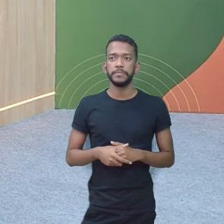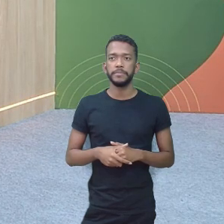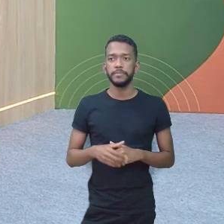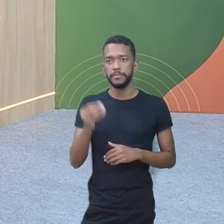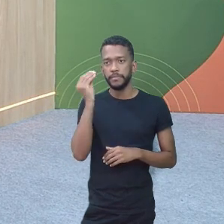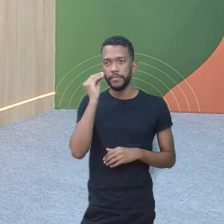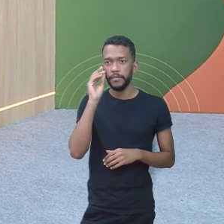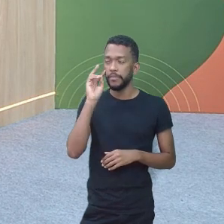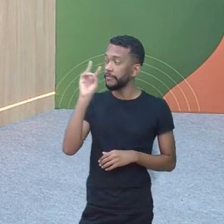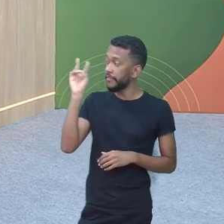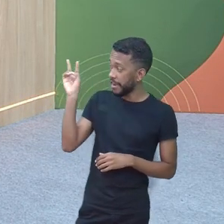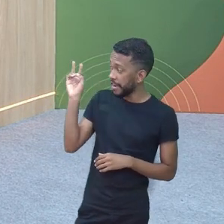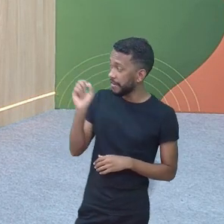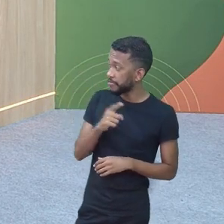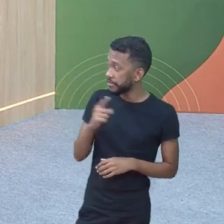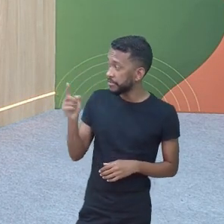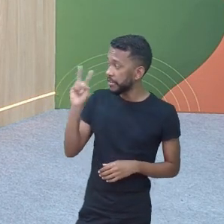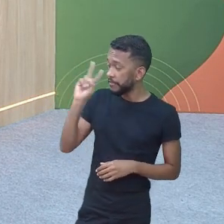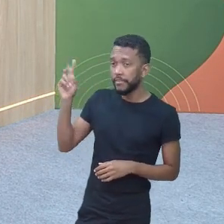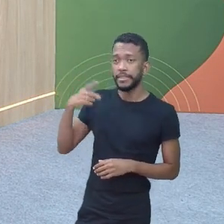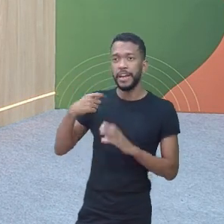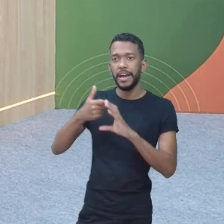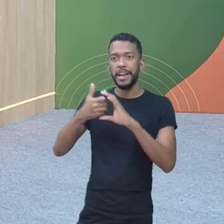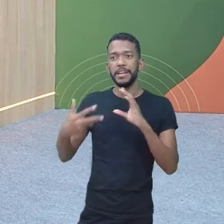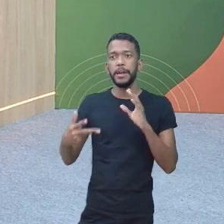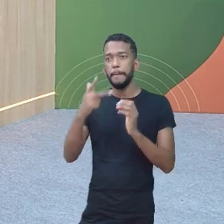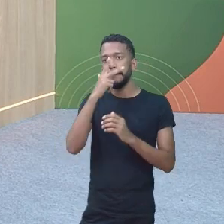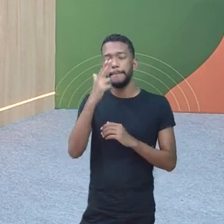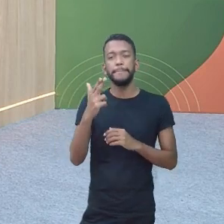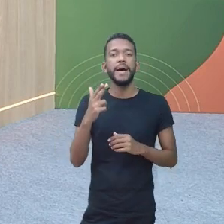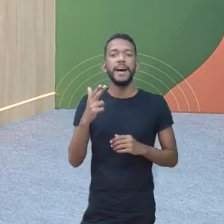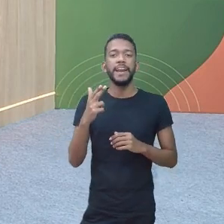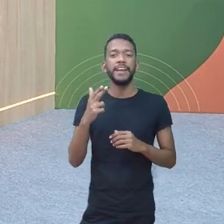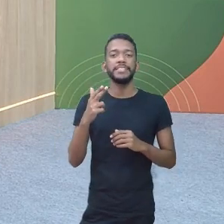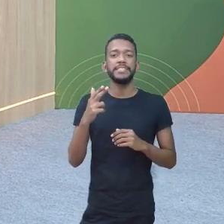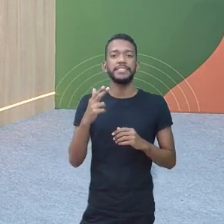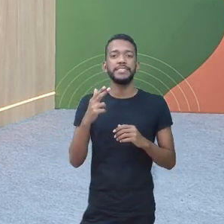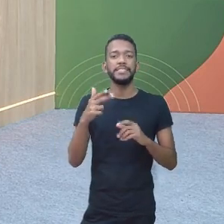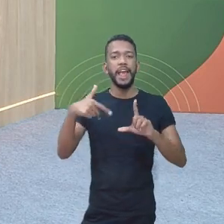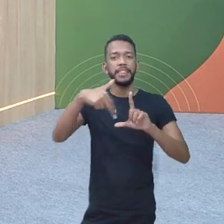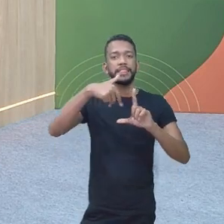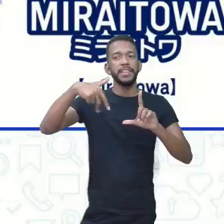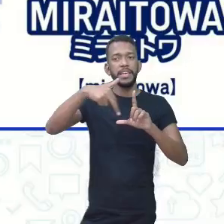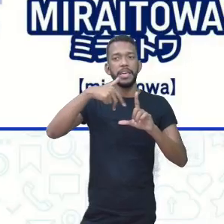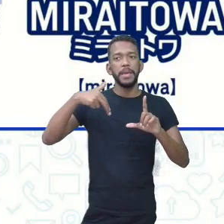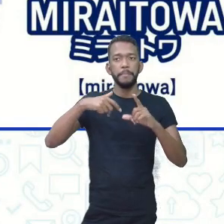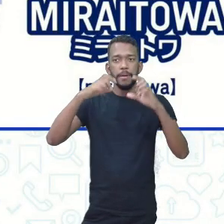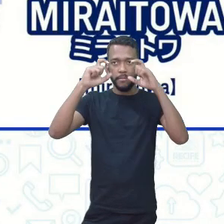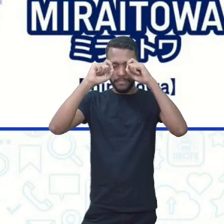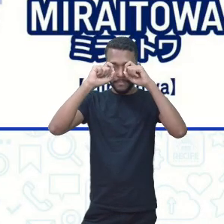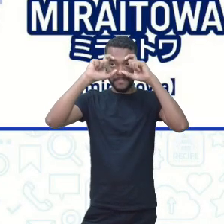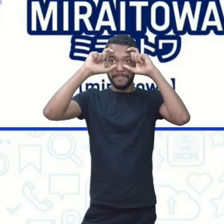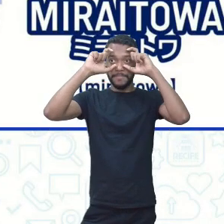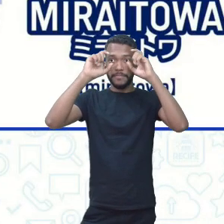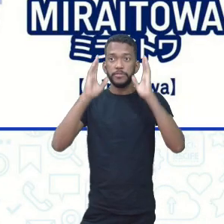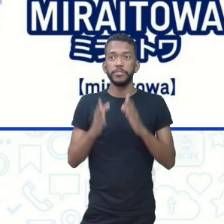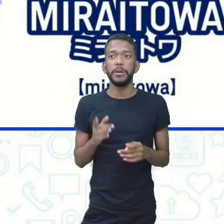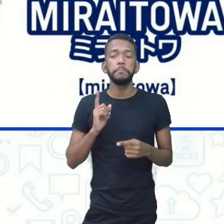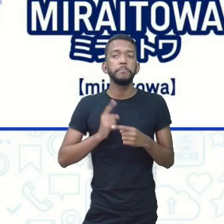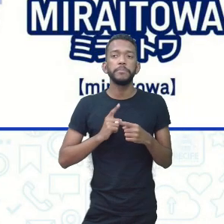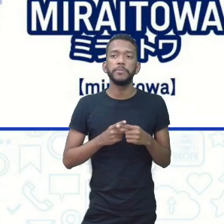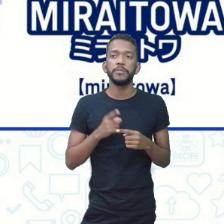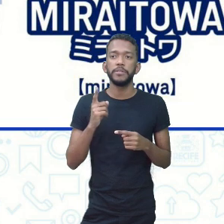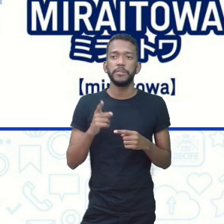aqui, pronto. Vocês veem, ele tem a característica de um anime, né? De um mangá, com os olhos grandes,